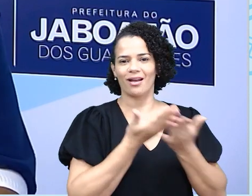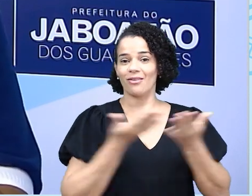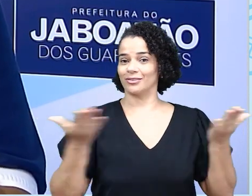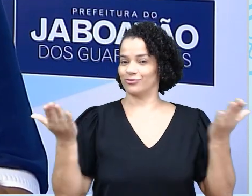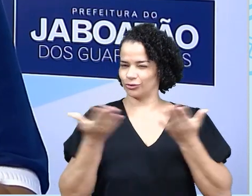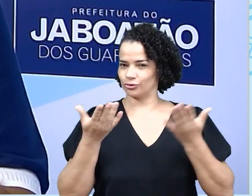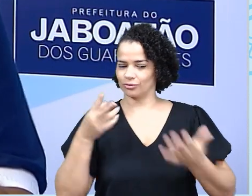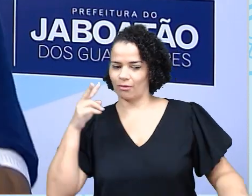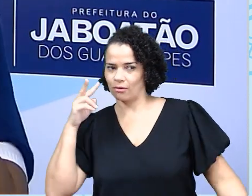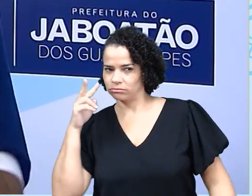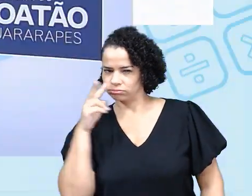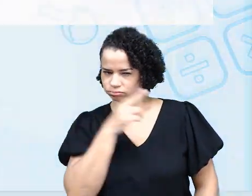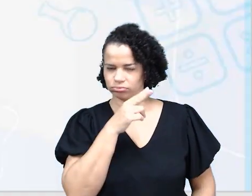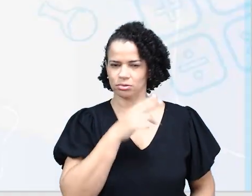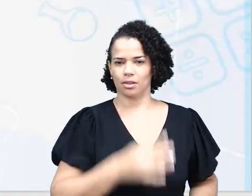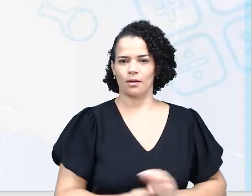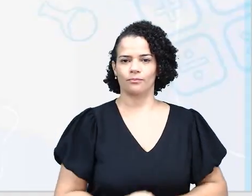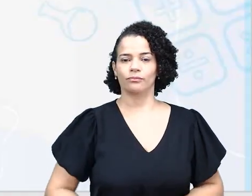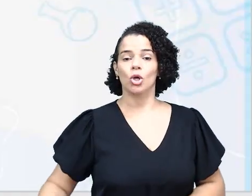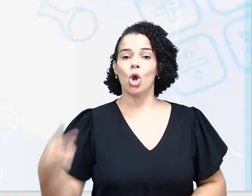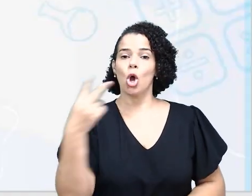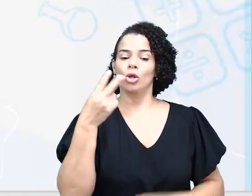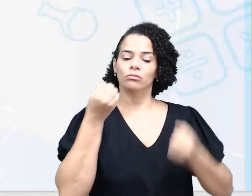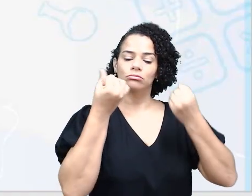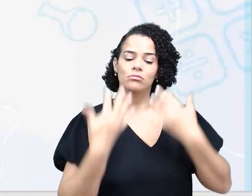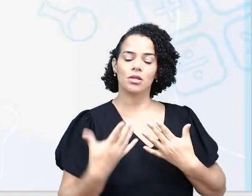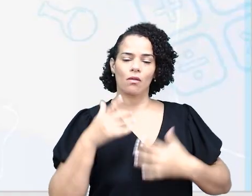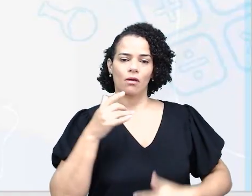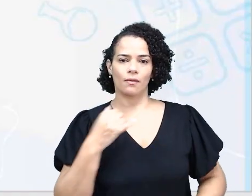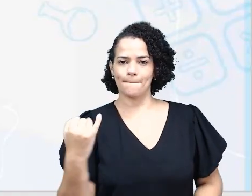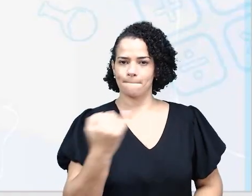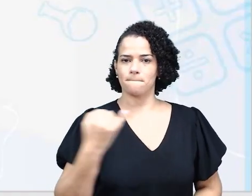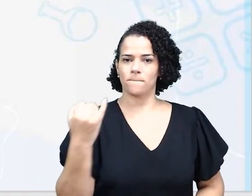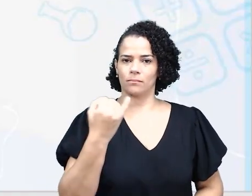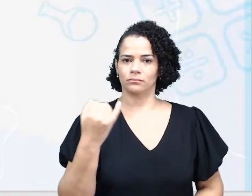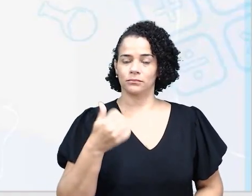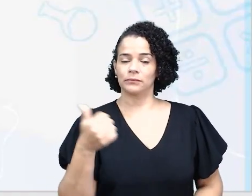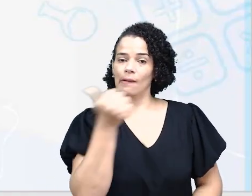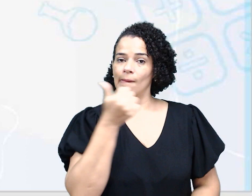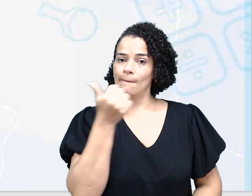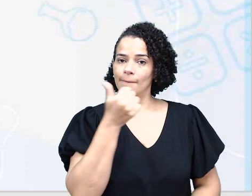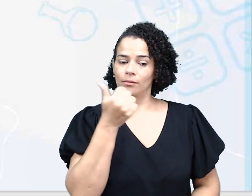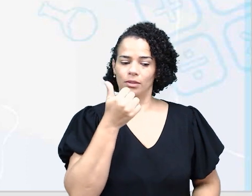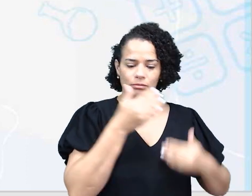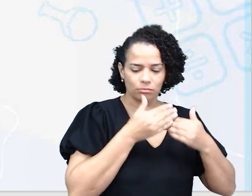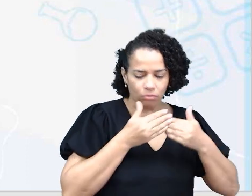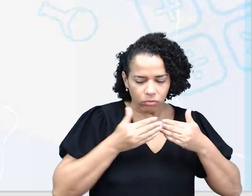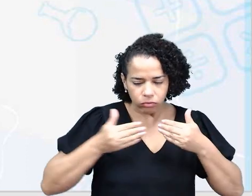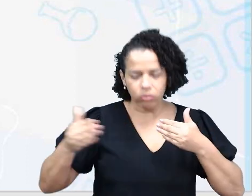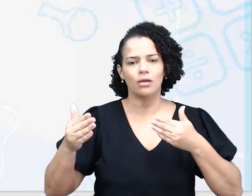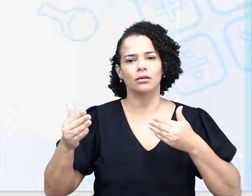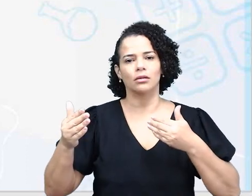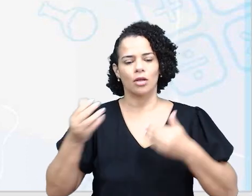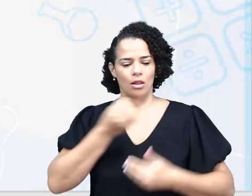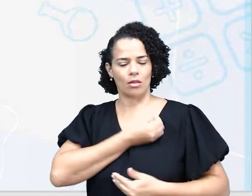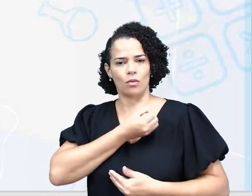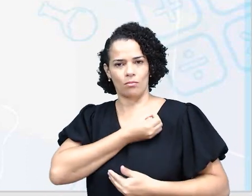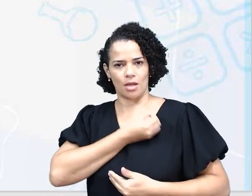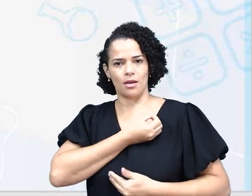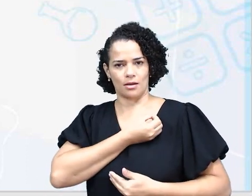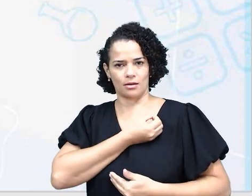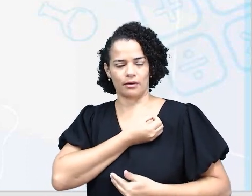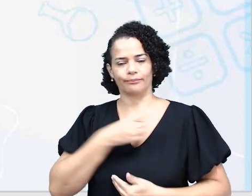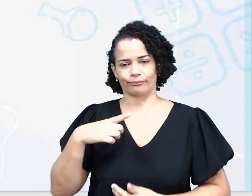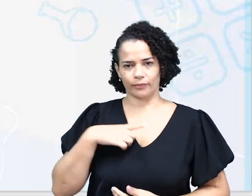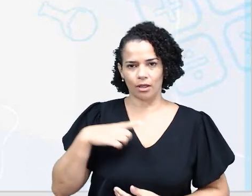foca aqui na tela agora. 2 definições importantes. Primeiro, de sequência numérica, que é uma sucessão finita ou infinita